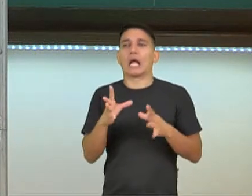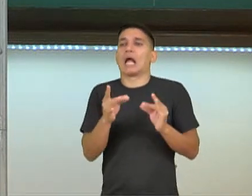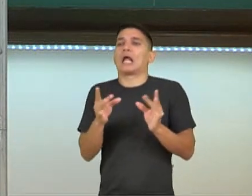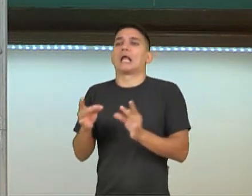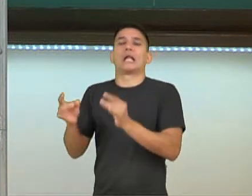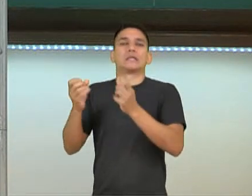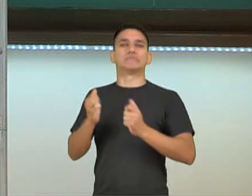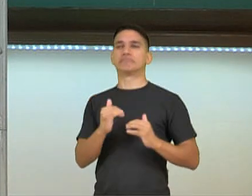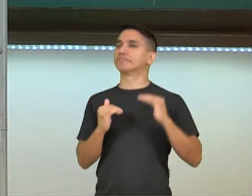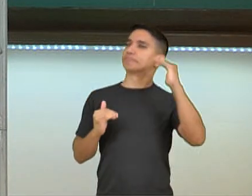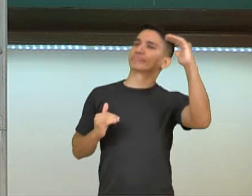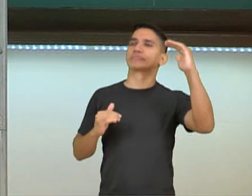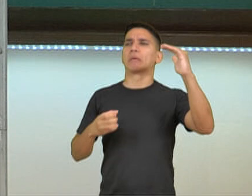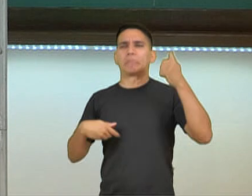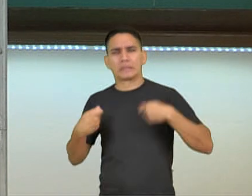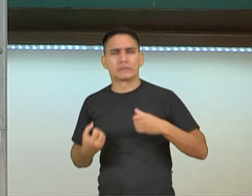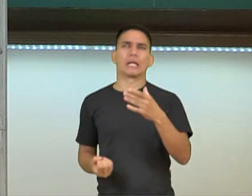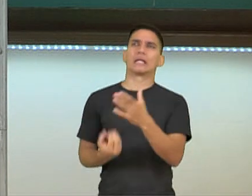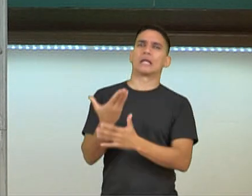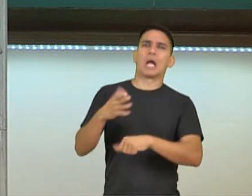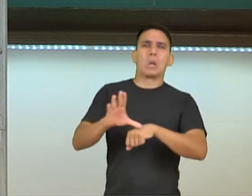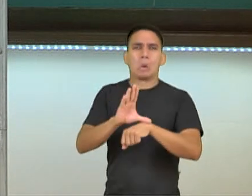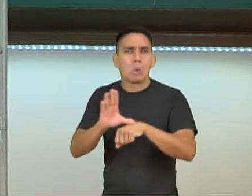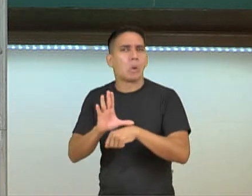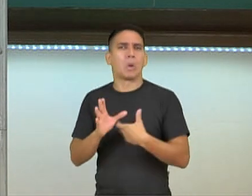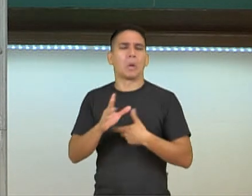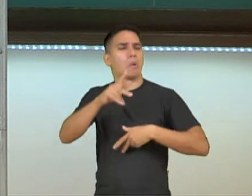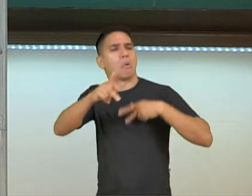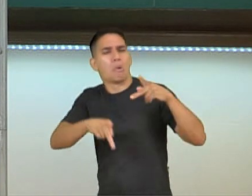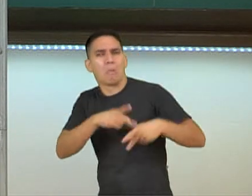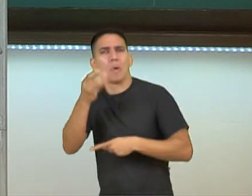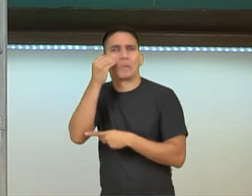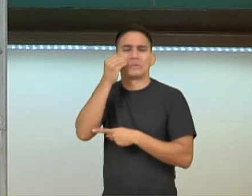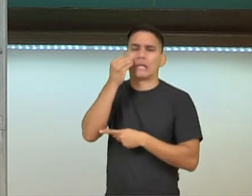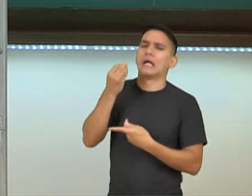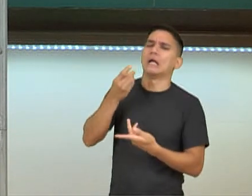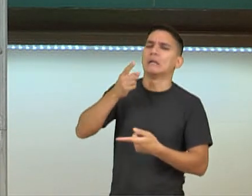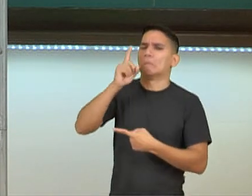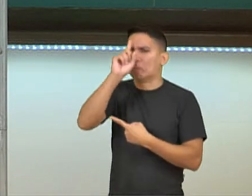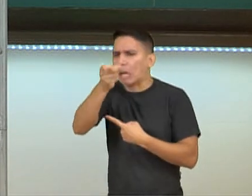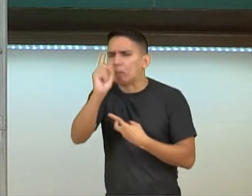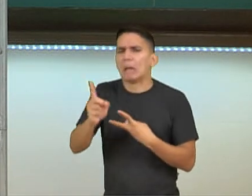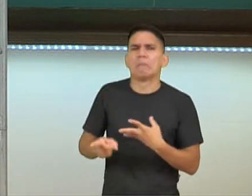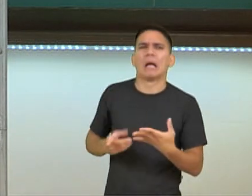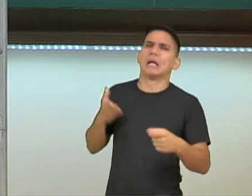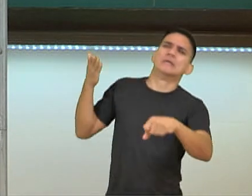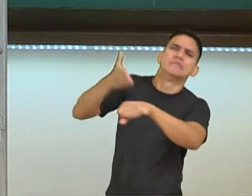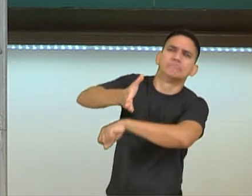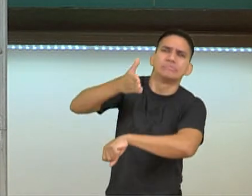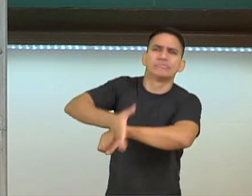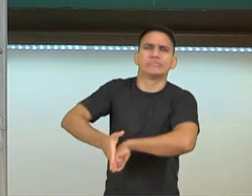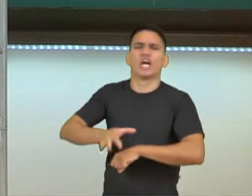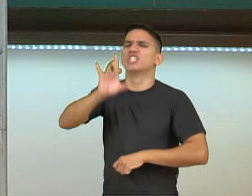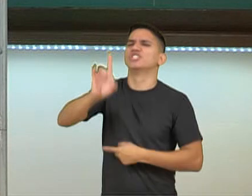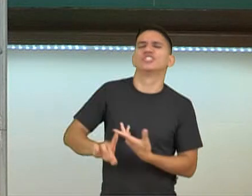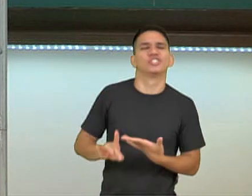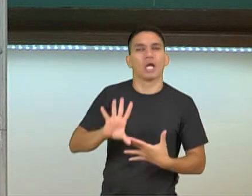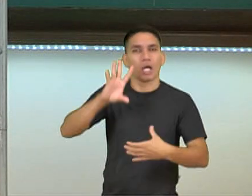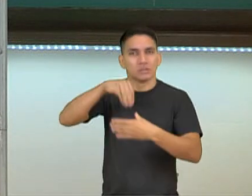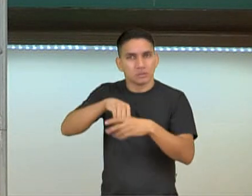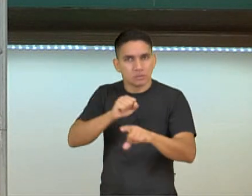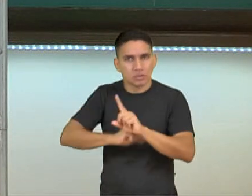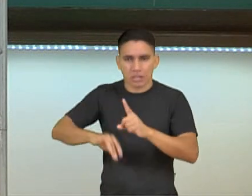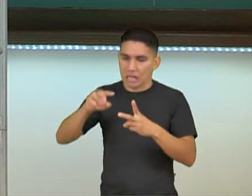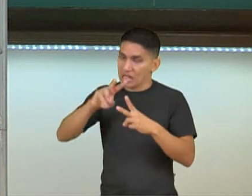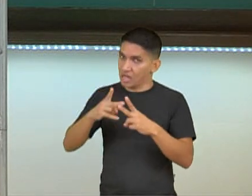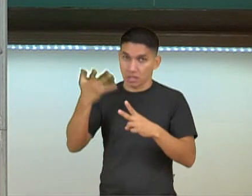que ter uma constituição, o povo tentando guiar sobre direitos dentro da sociedade? Eles não